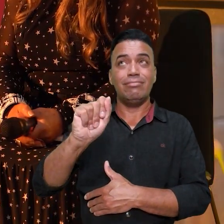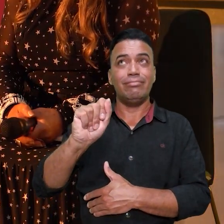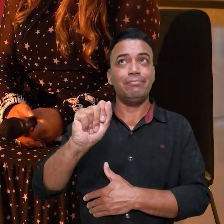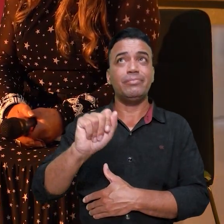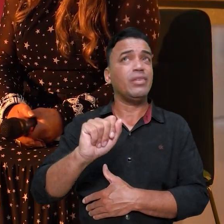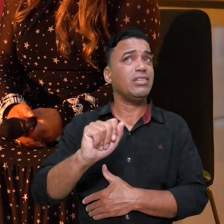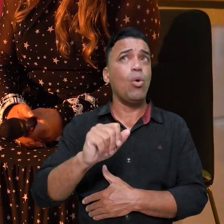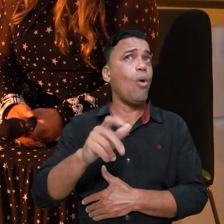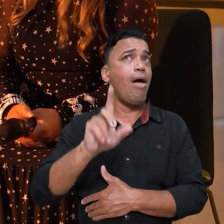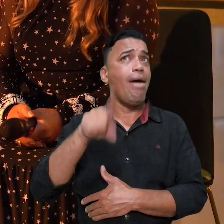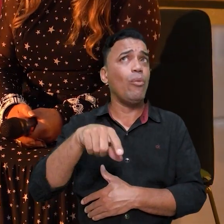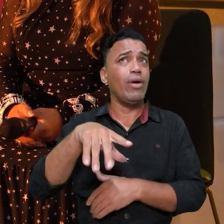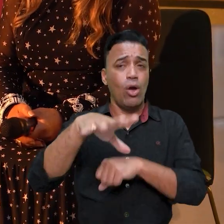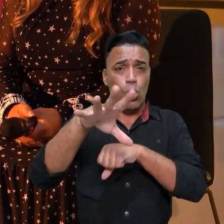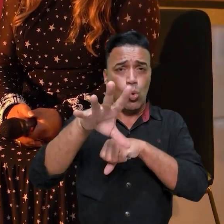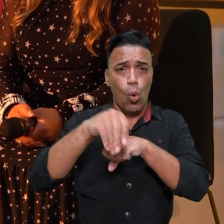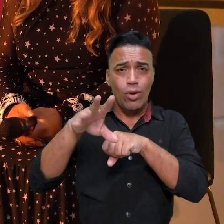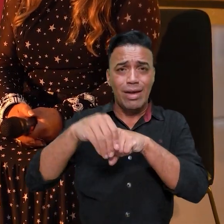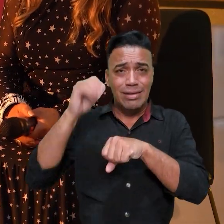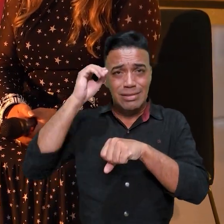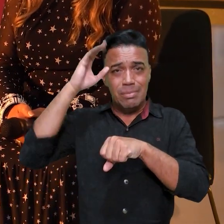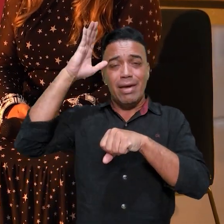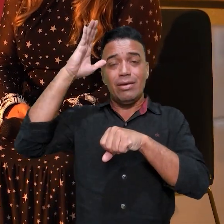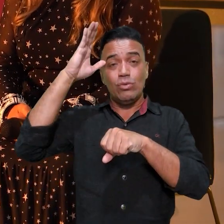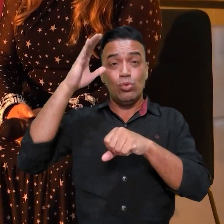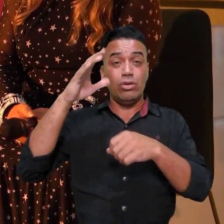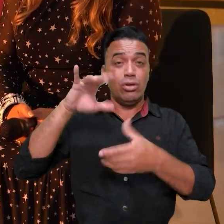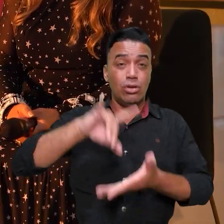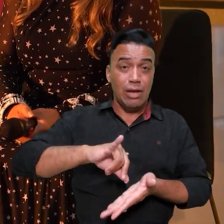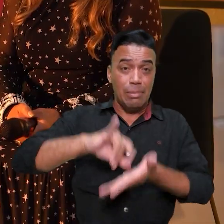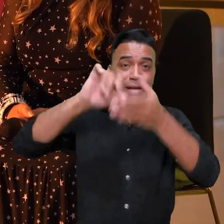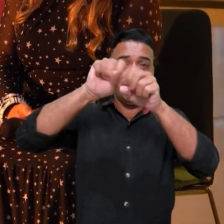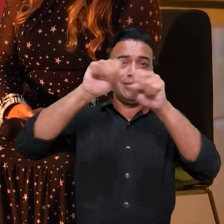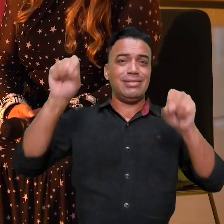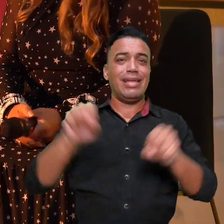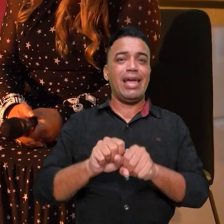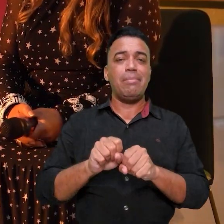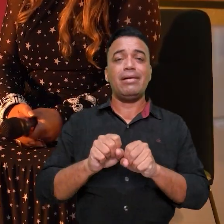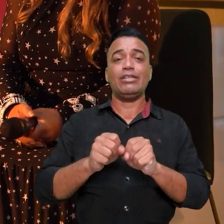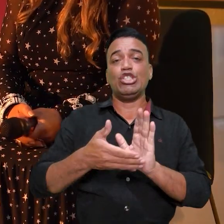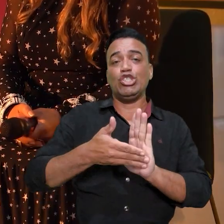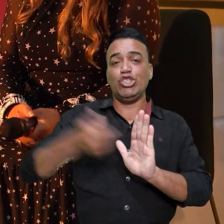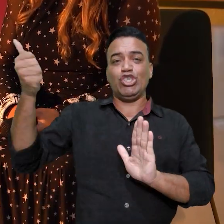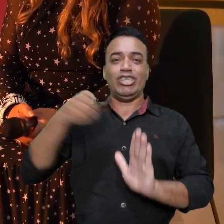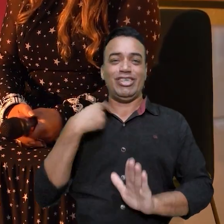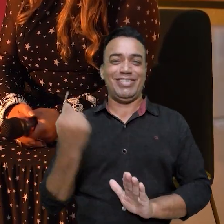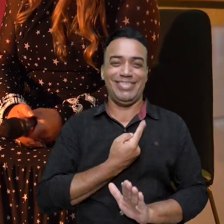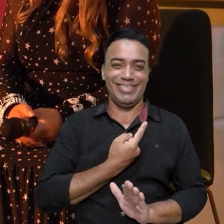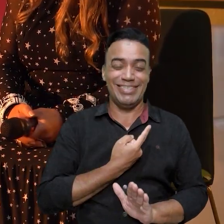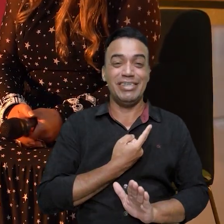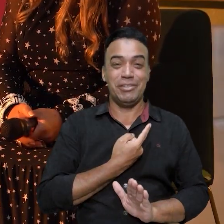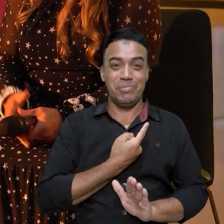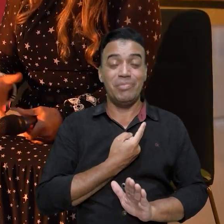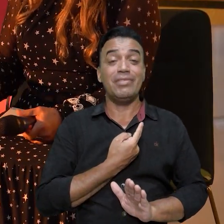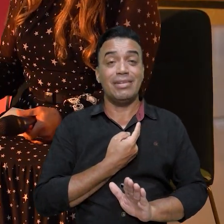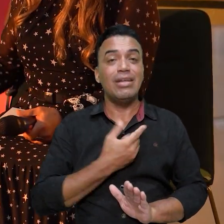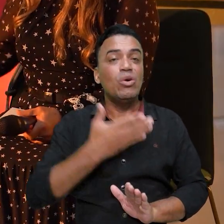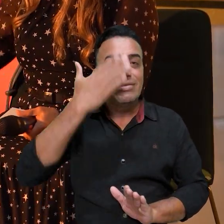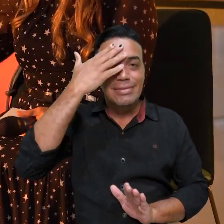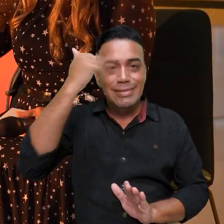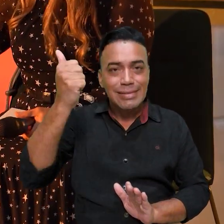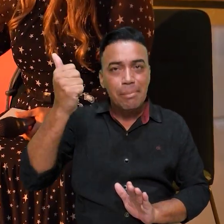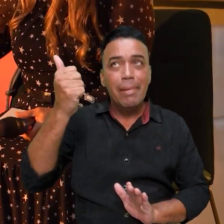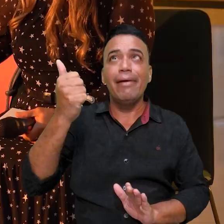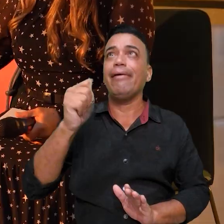capitalismo nos omite, né? Porque parece que o saber é uma outra coisa também que